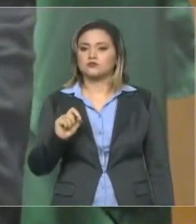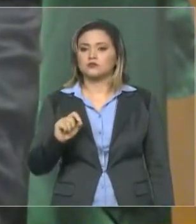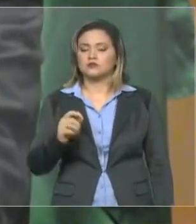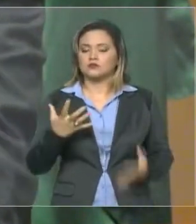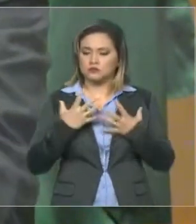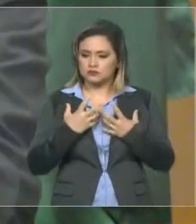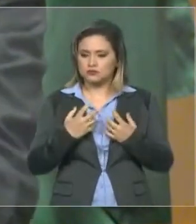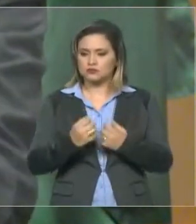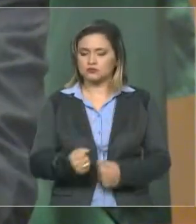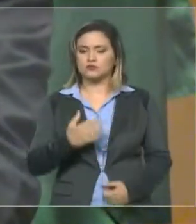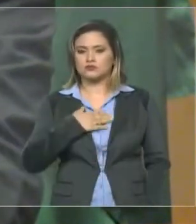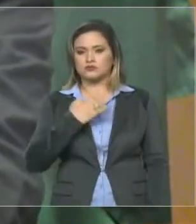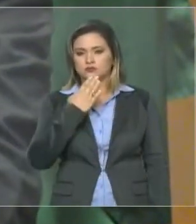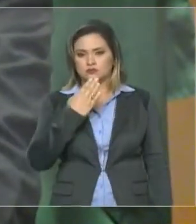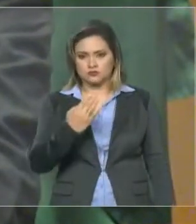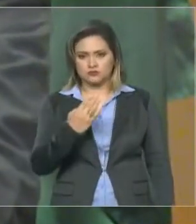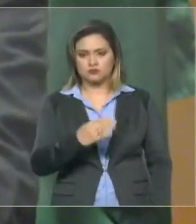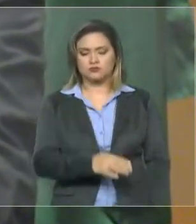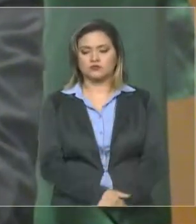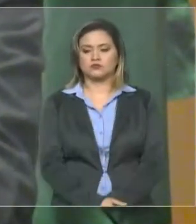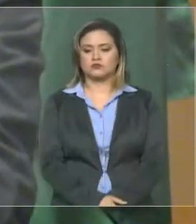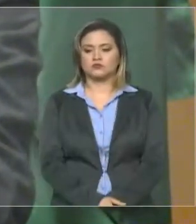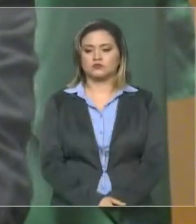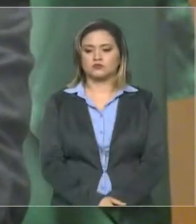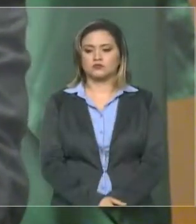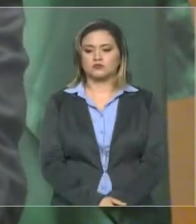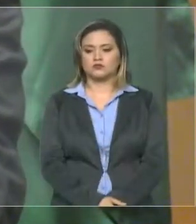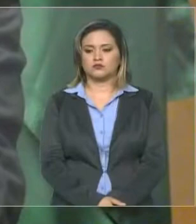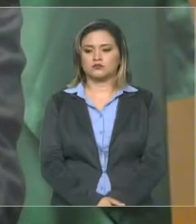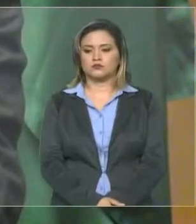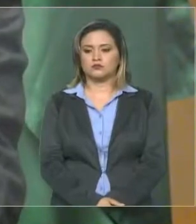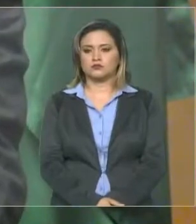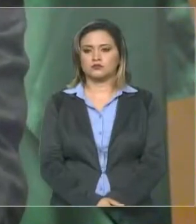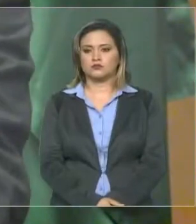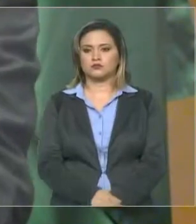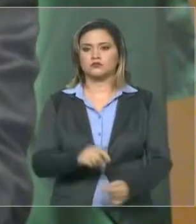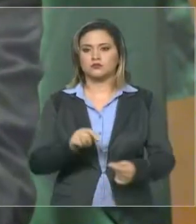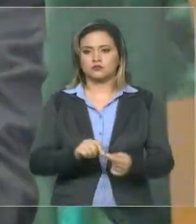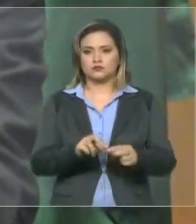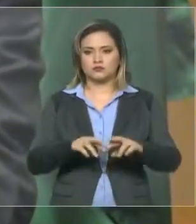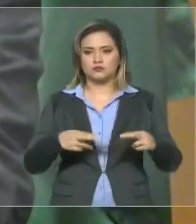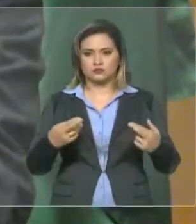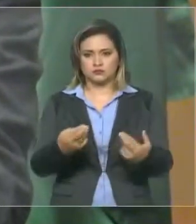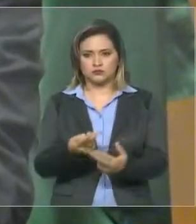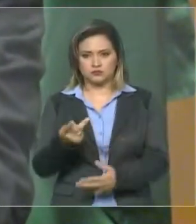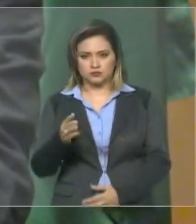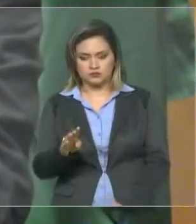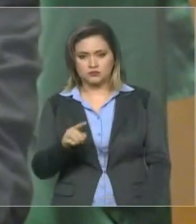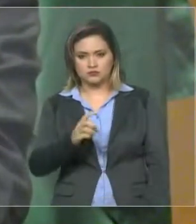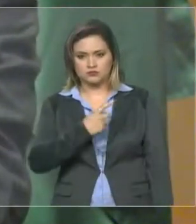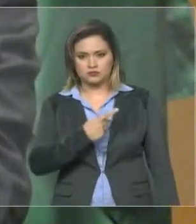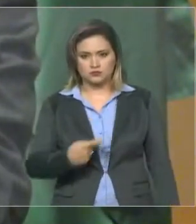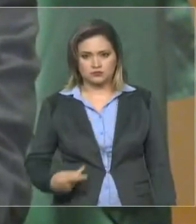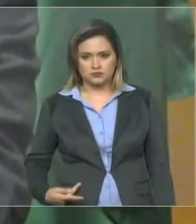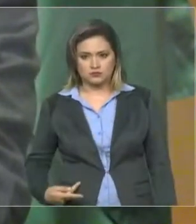aceitou o meu requerimento de fazer essa audiência,